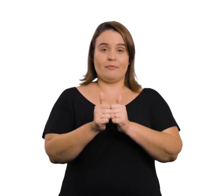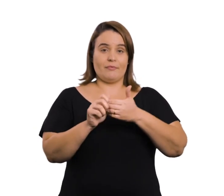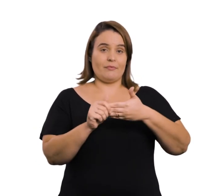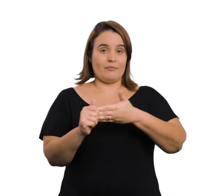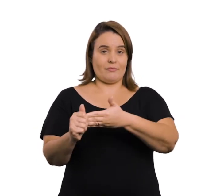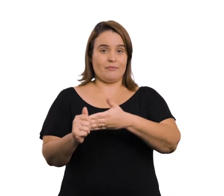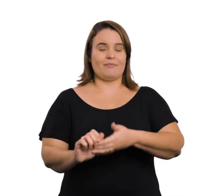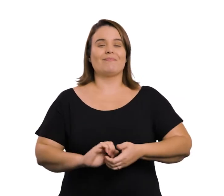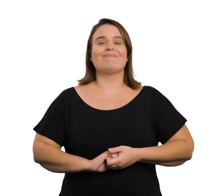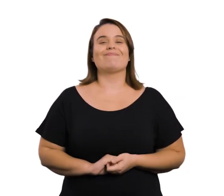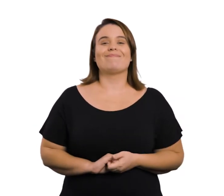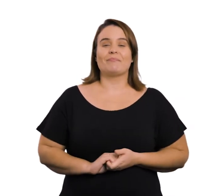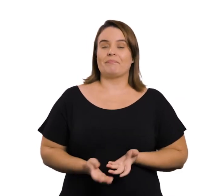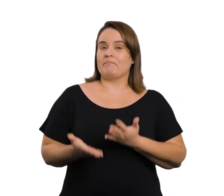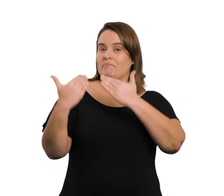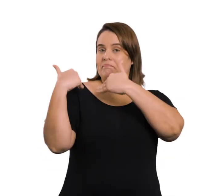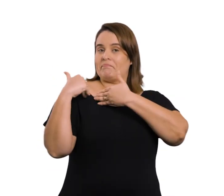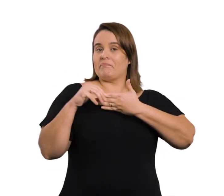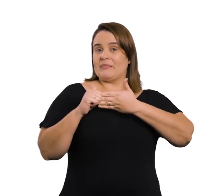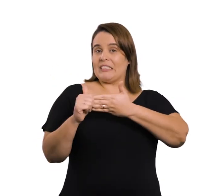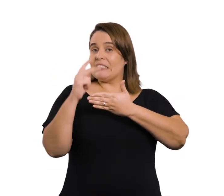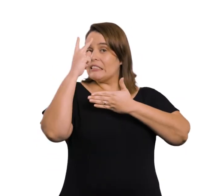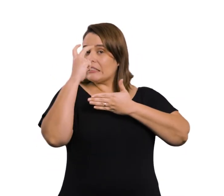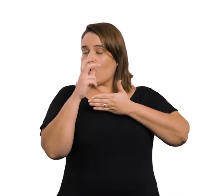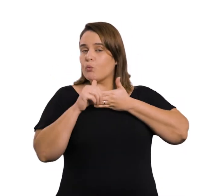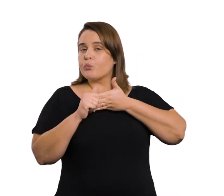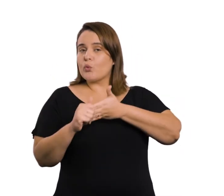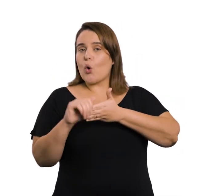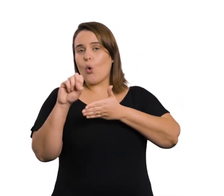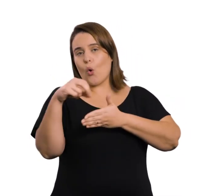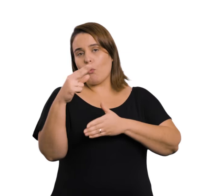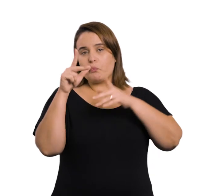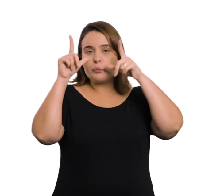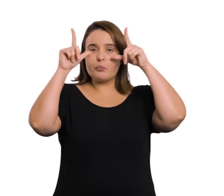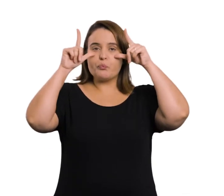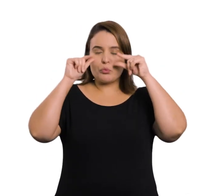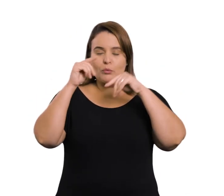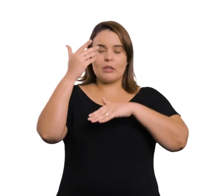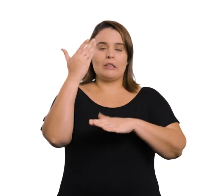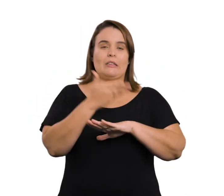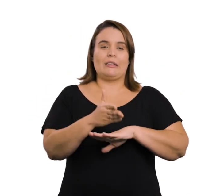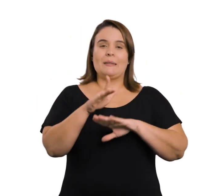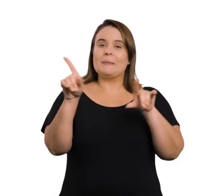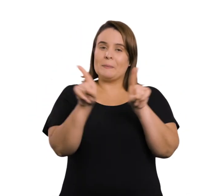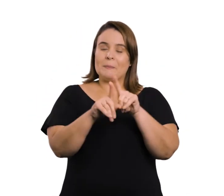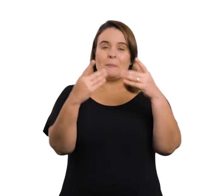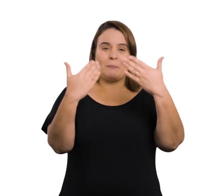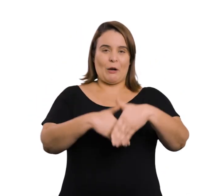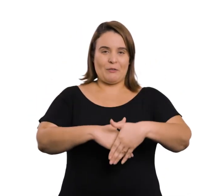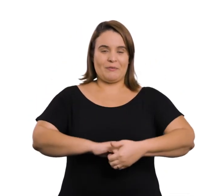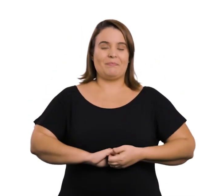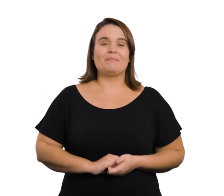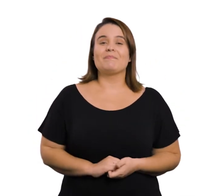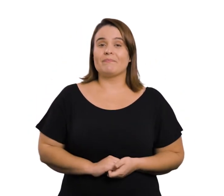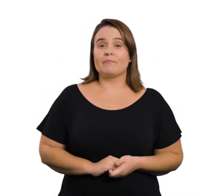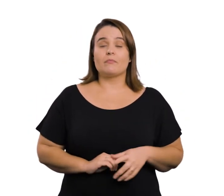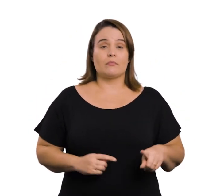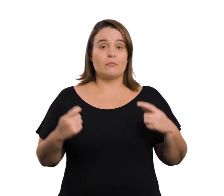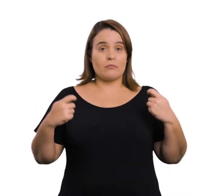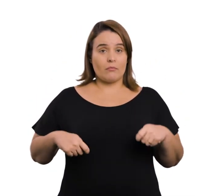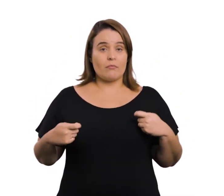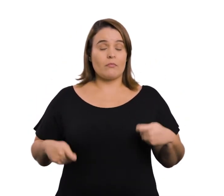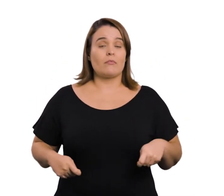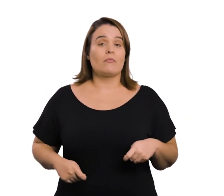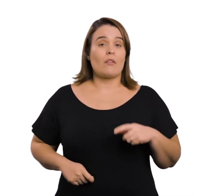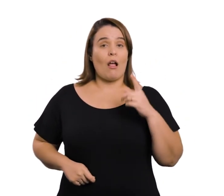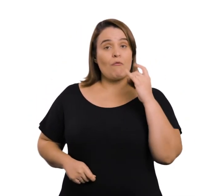intelectual. Atleta guia. Responsável por acompanhar o atleta cego ou com baixa visão em treinos